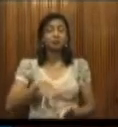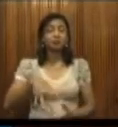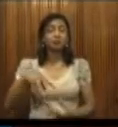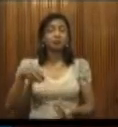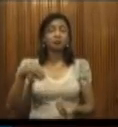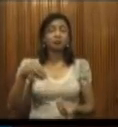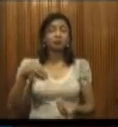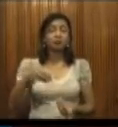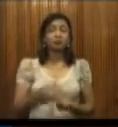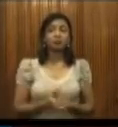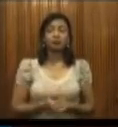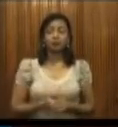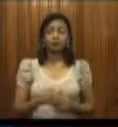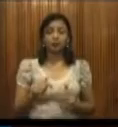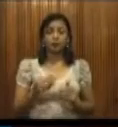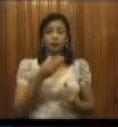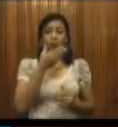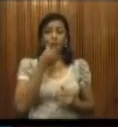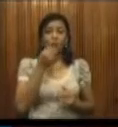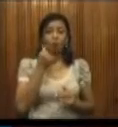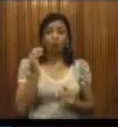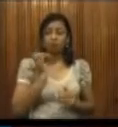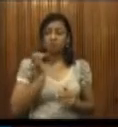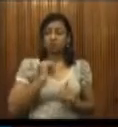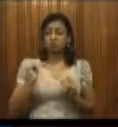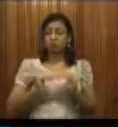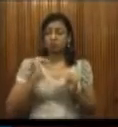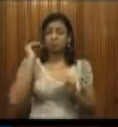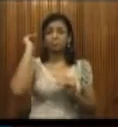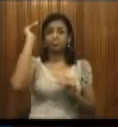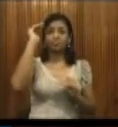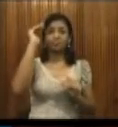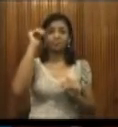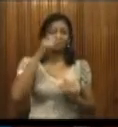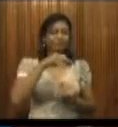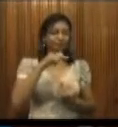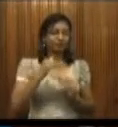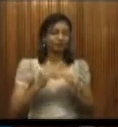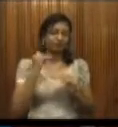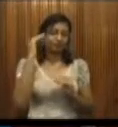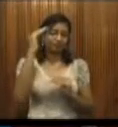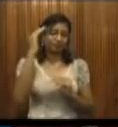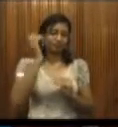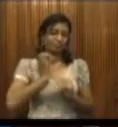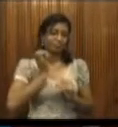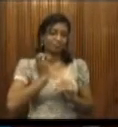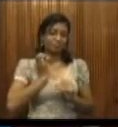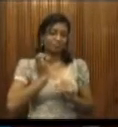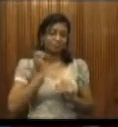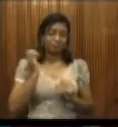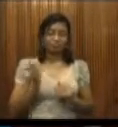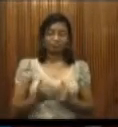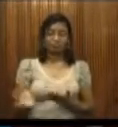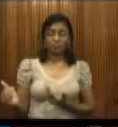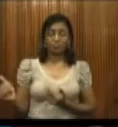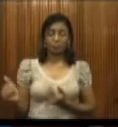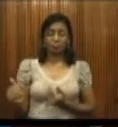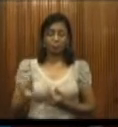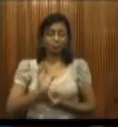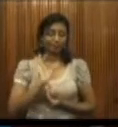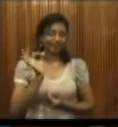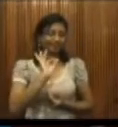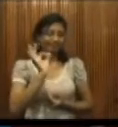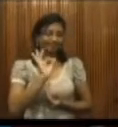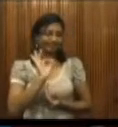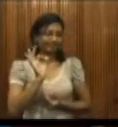homem de posição social. Mas Jesus está dizendo: olha, nada disso angariou para você a salvação da sua alma. Você